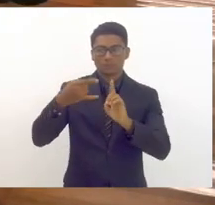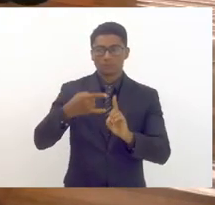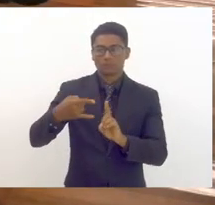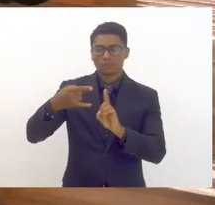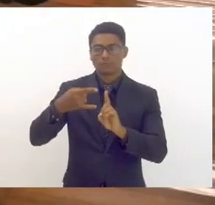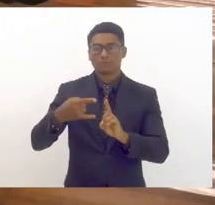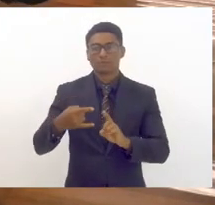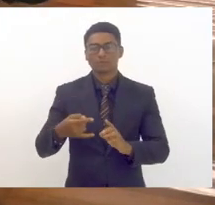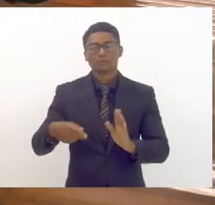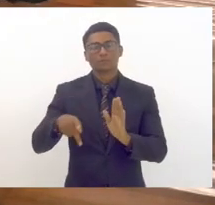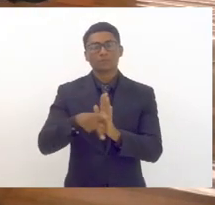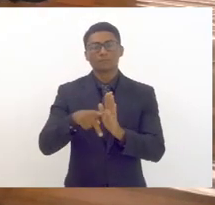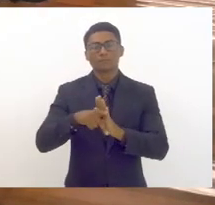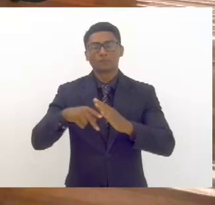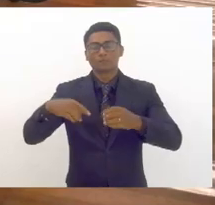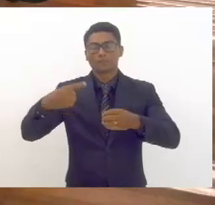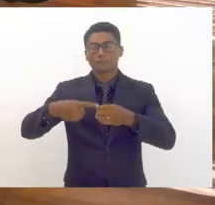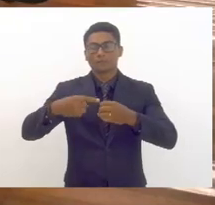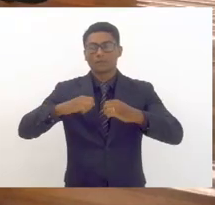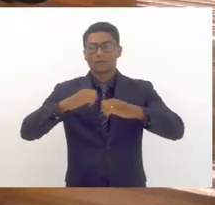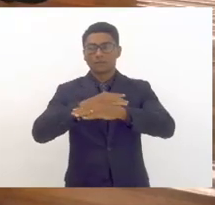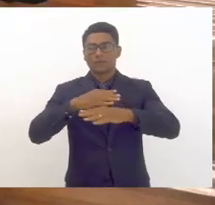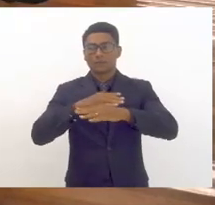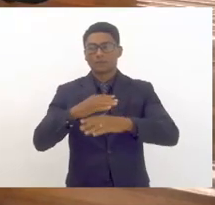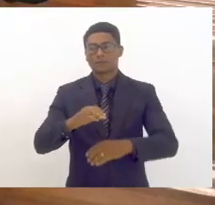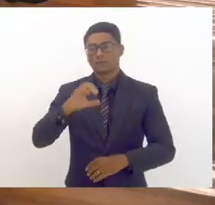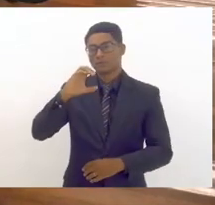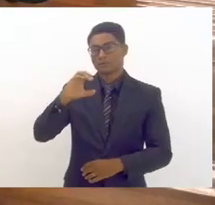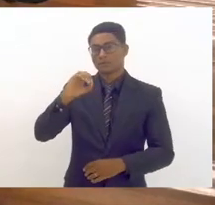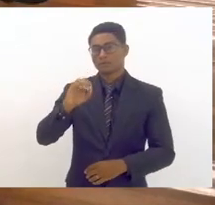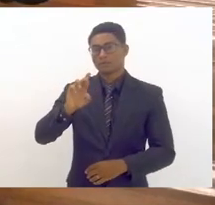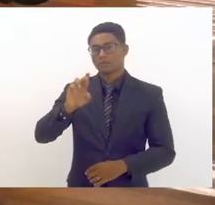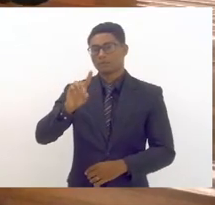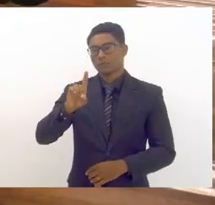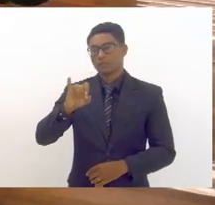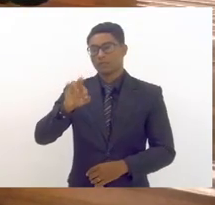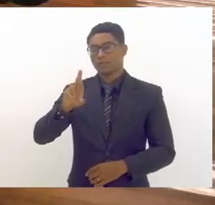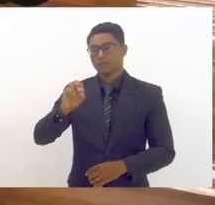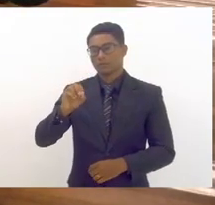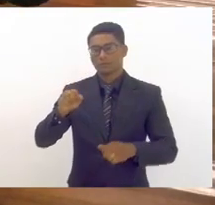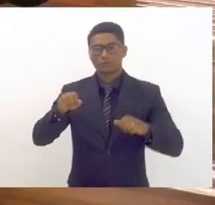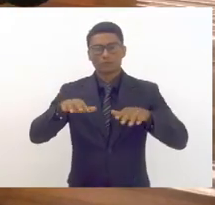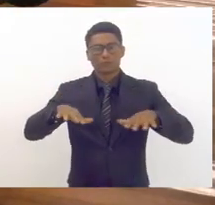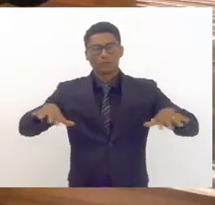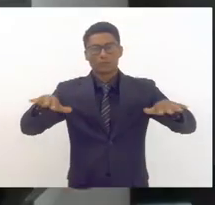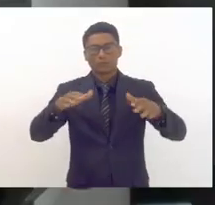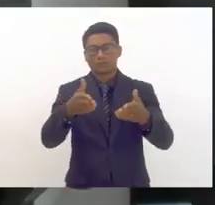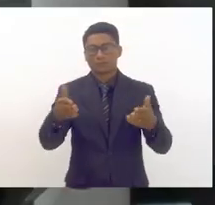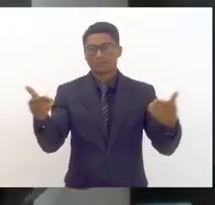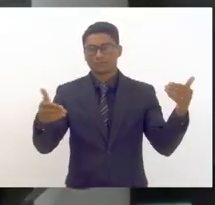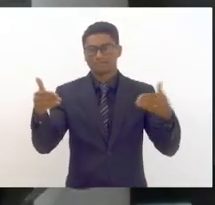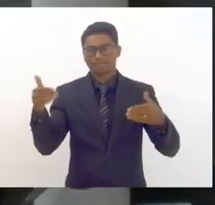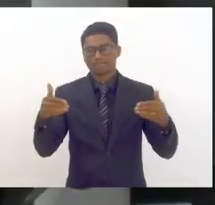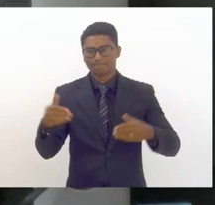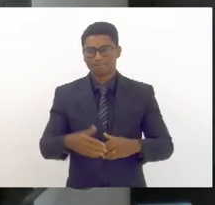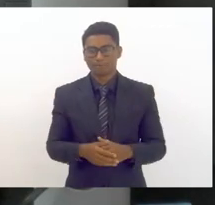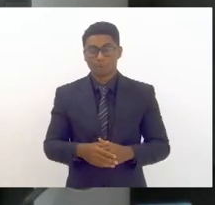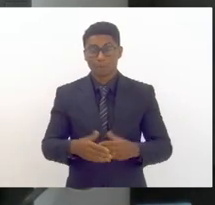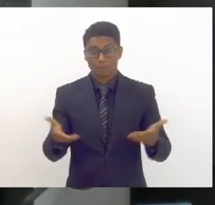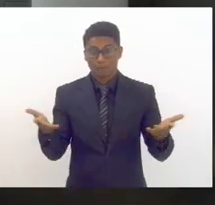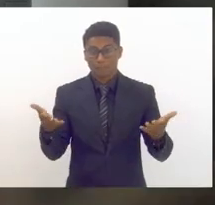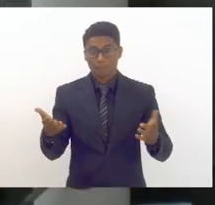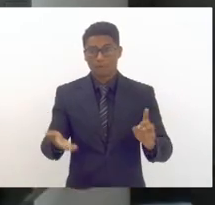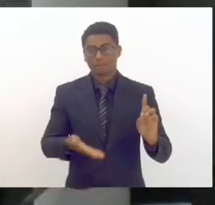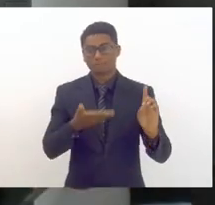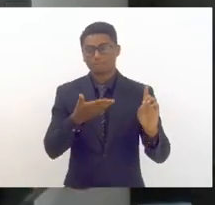de Cordeiro e outros municípios aqui todos participando. Todos que participam. Então, eu abro a palavra aí para o Leandro, para